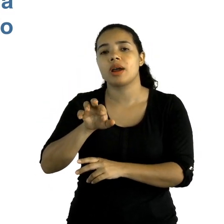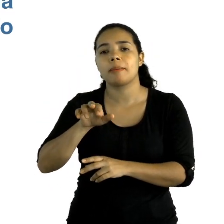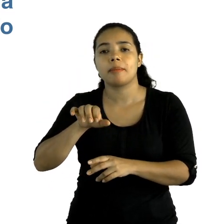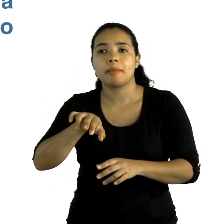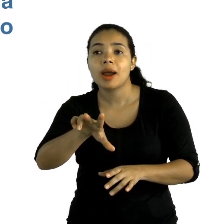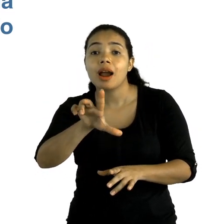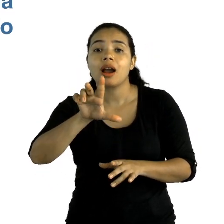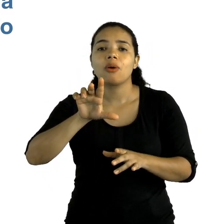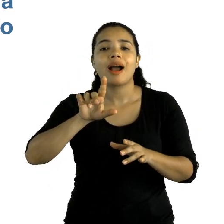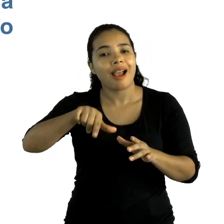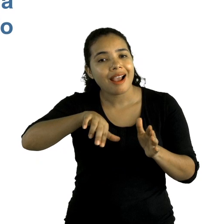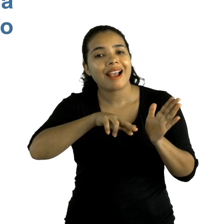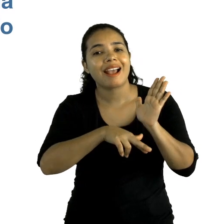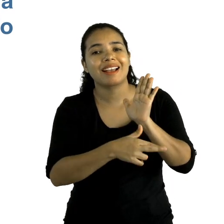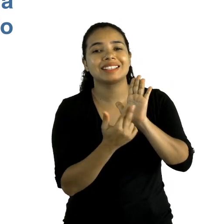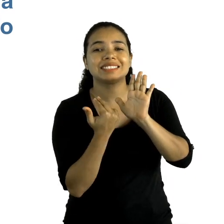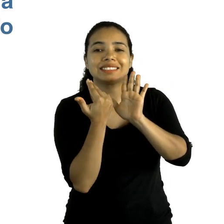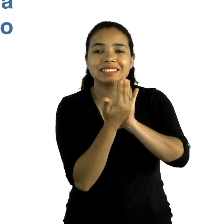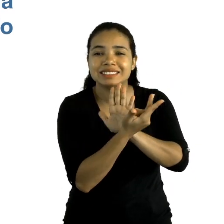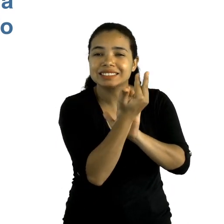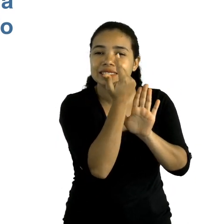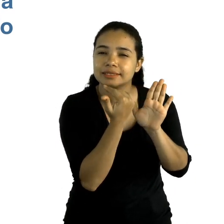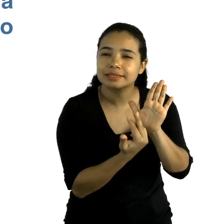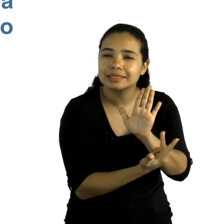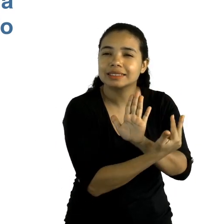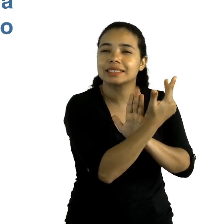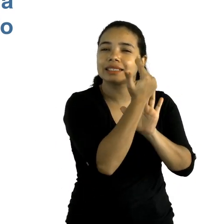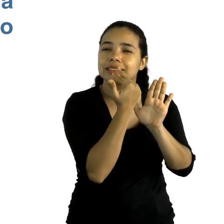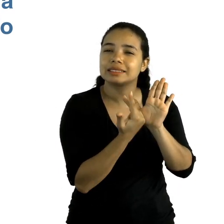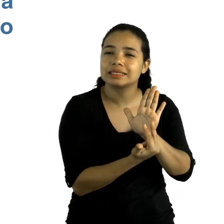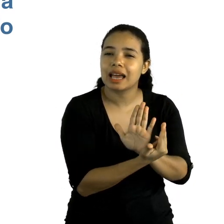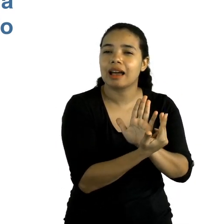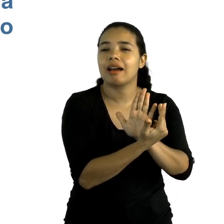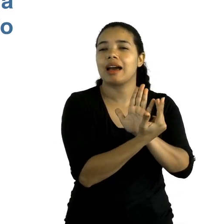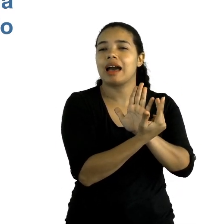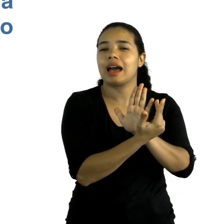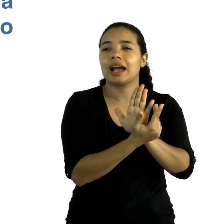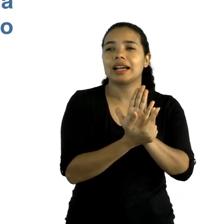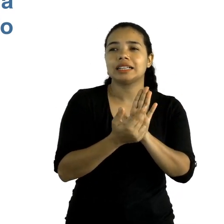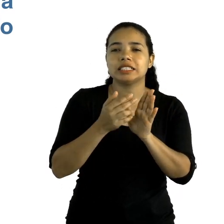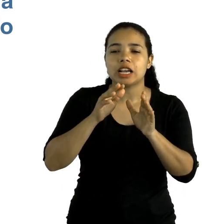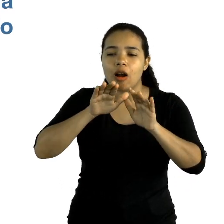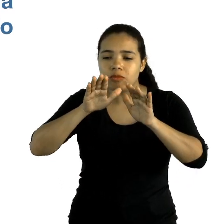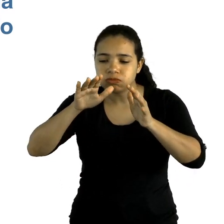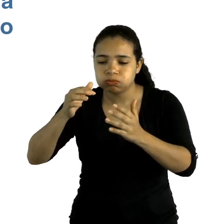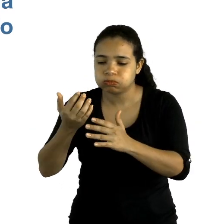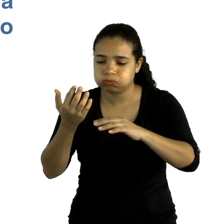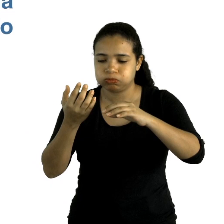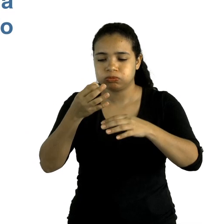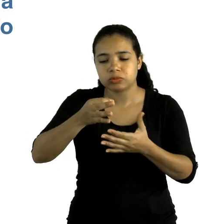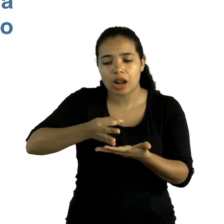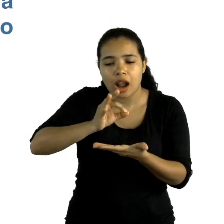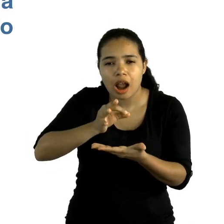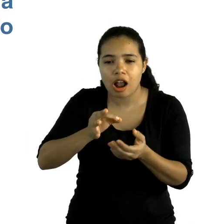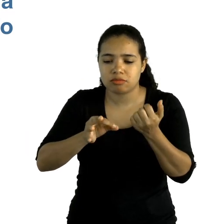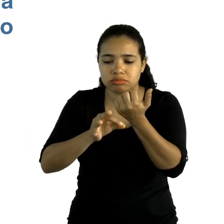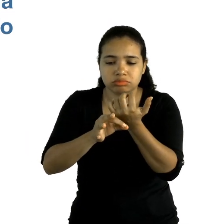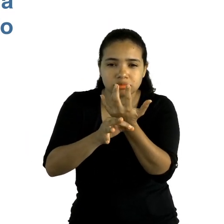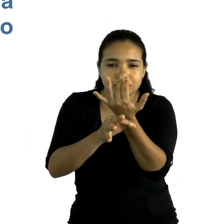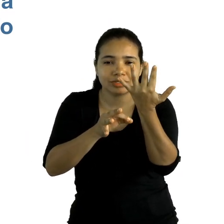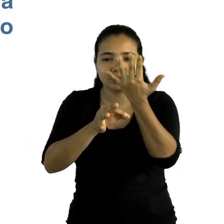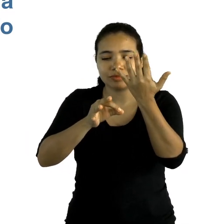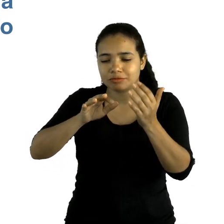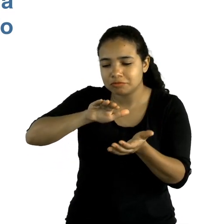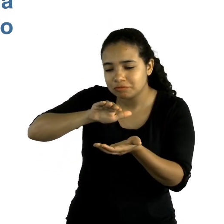que apresenta no texto, que constrói a imagem, a xícara de café quentinha naquela tarde de